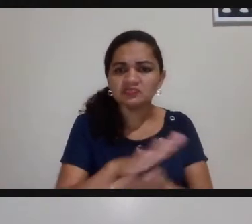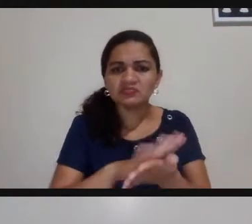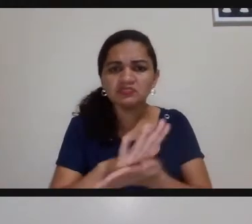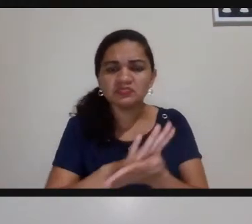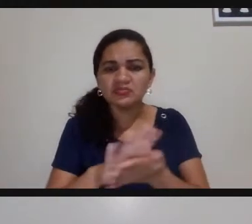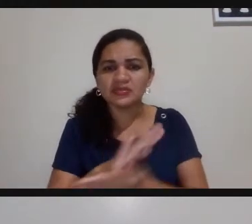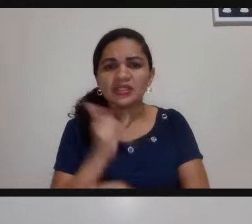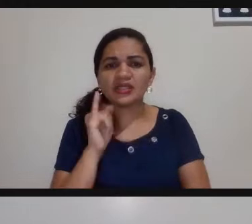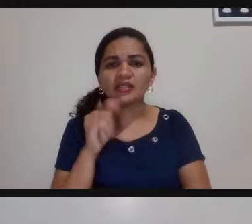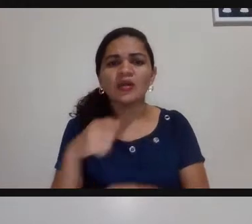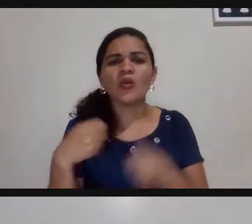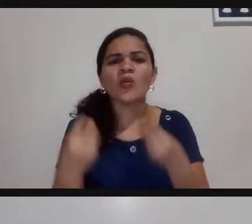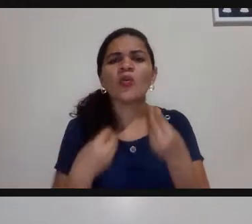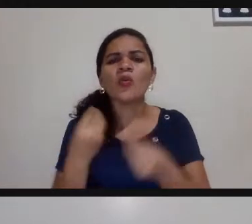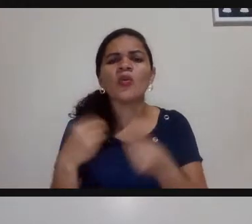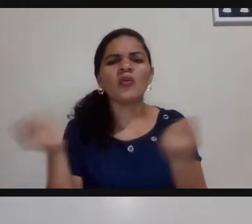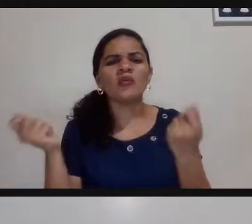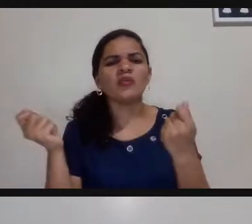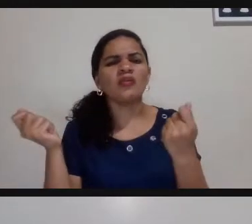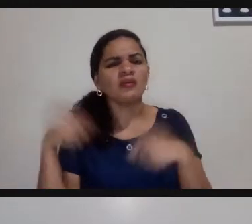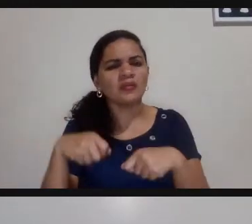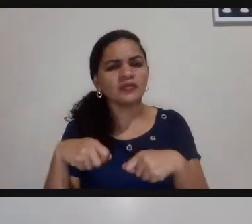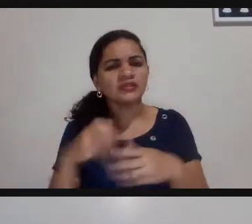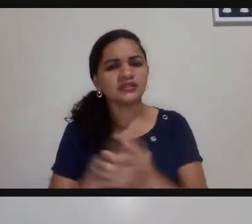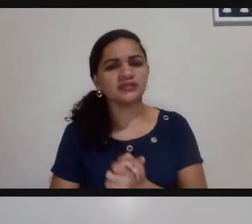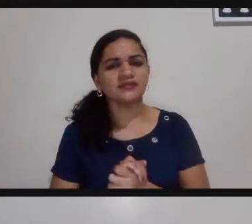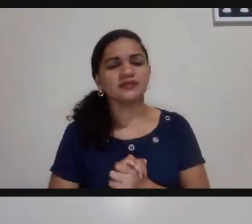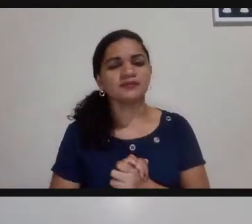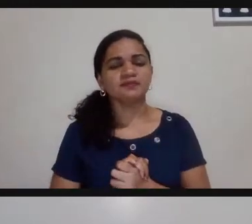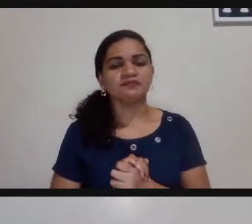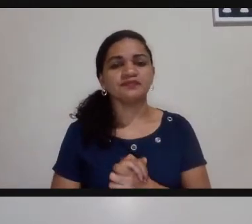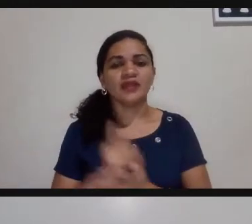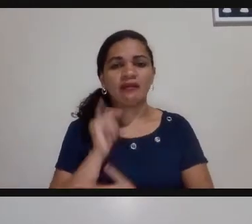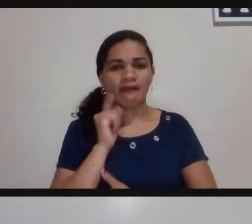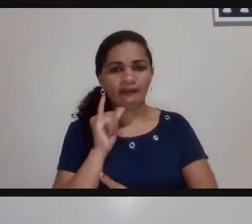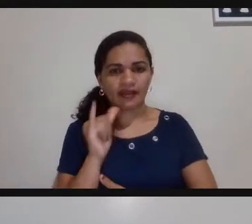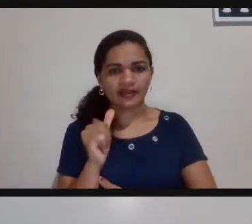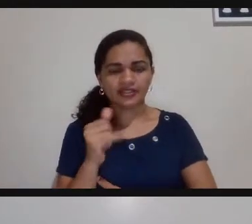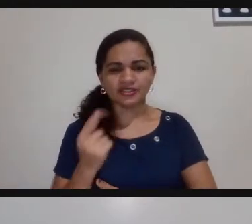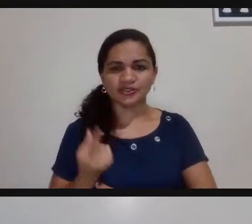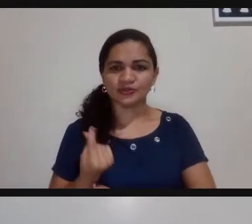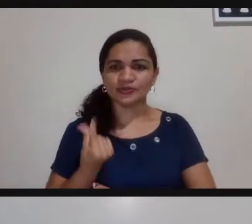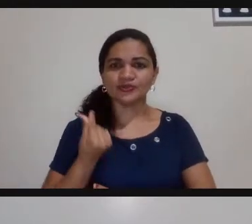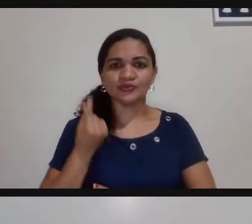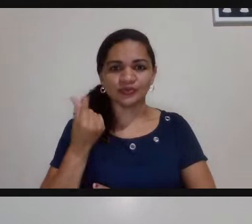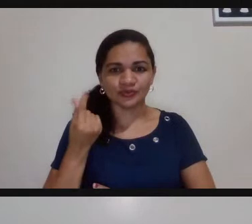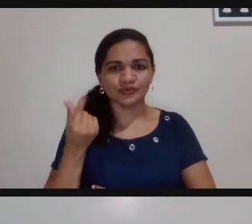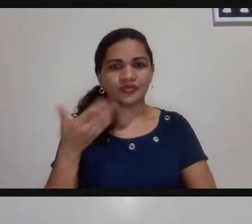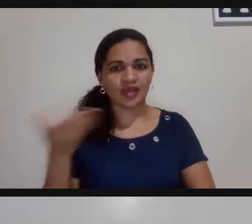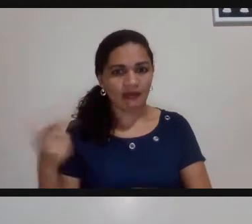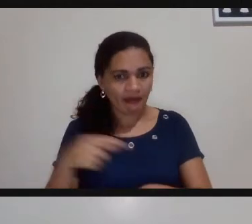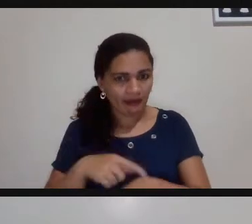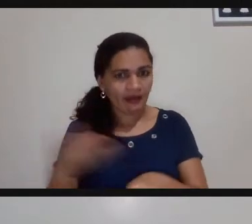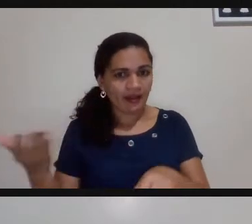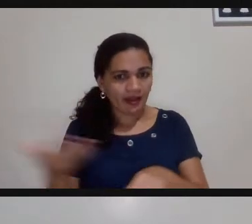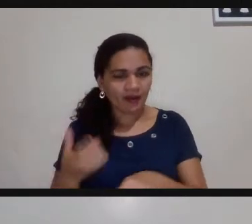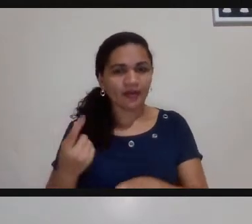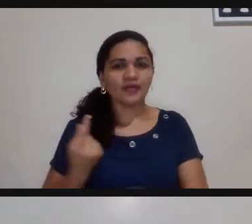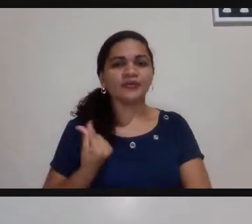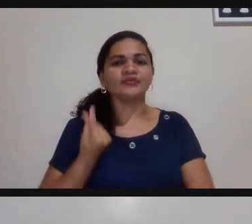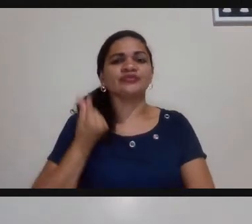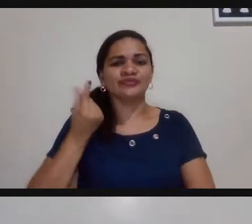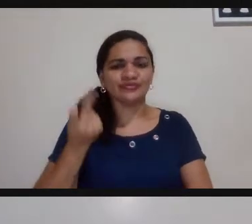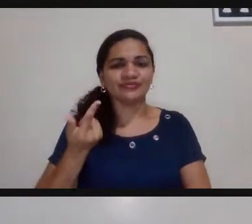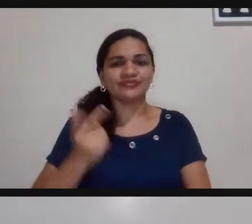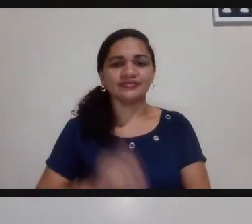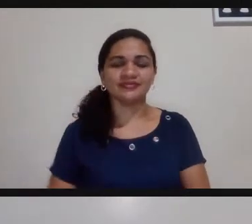e como é que é possível que às vezes essa energia ela ela seja tão cara e agora vai ficar mais cara né também relacionada